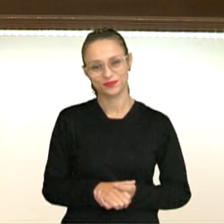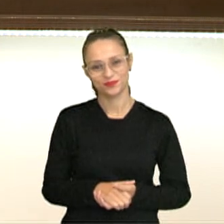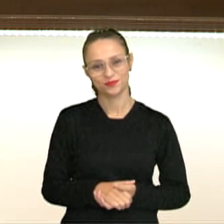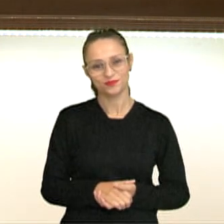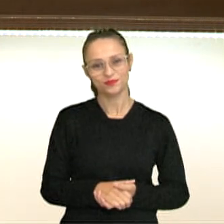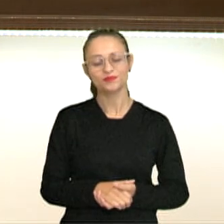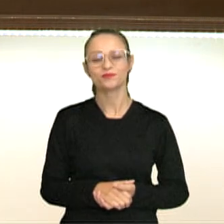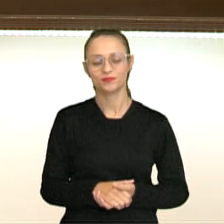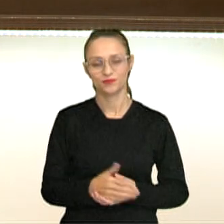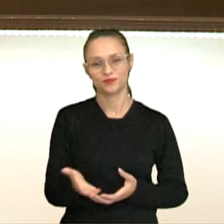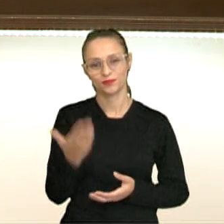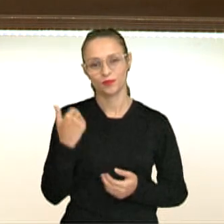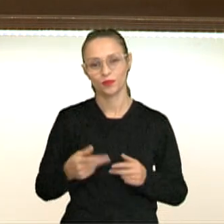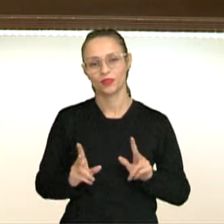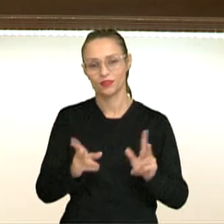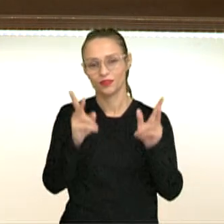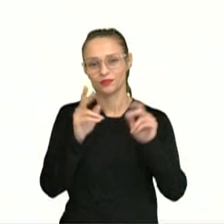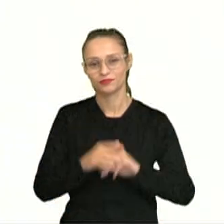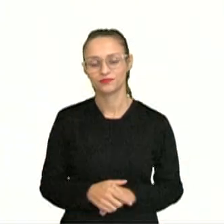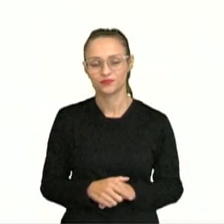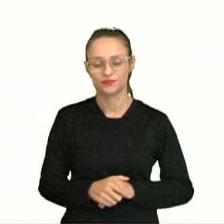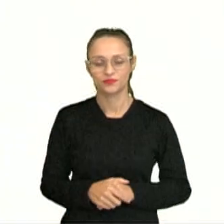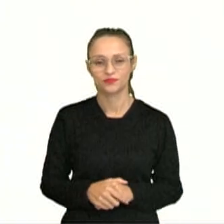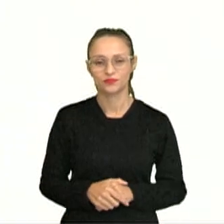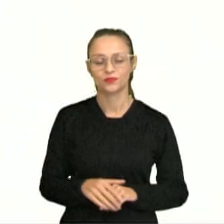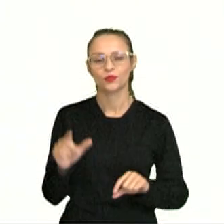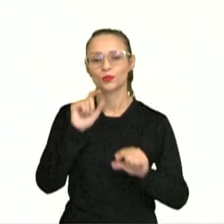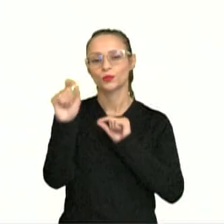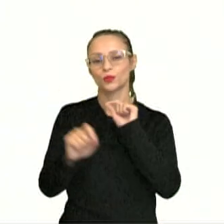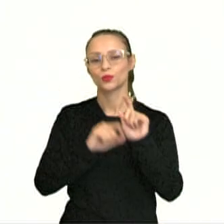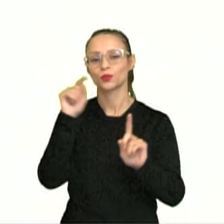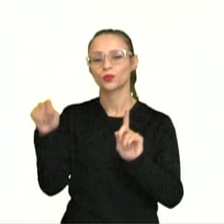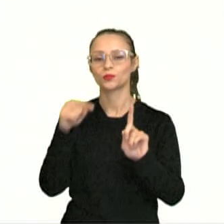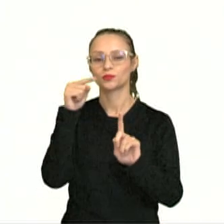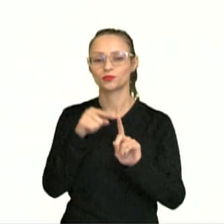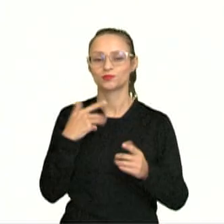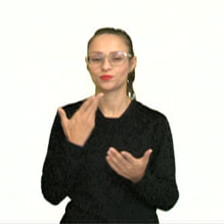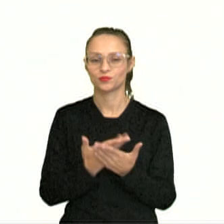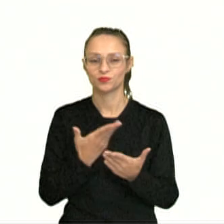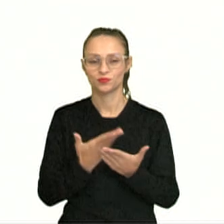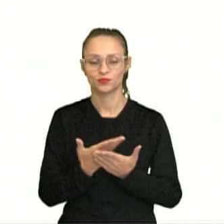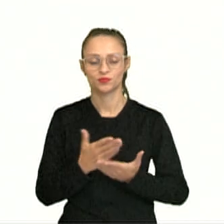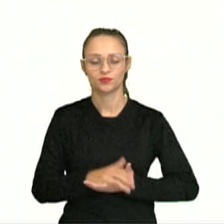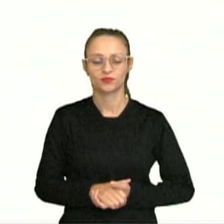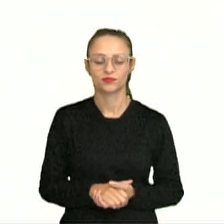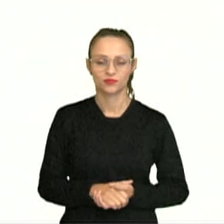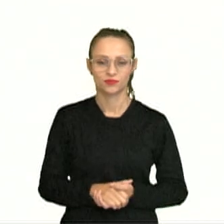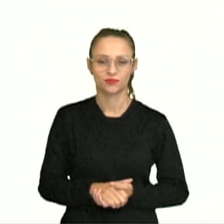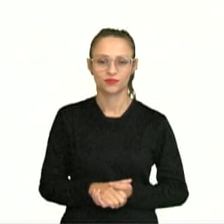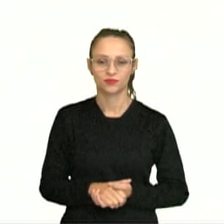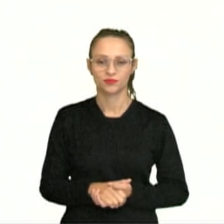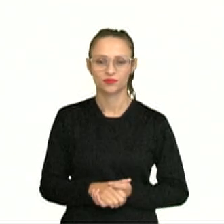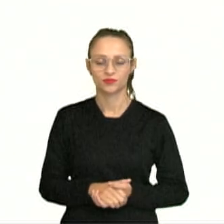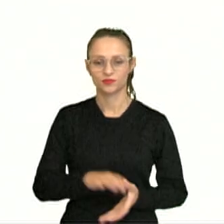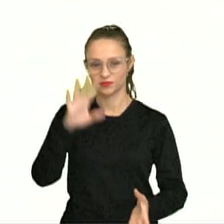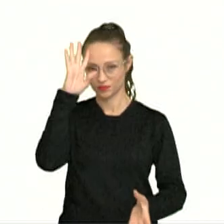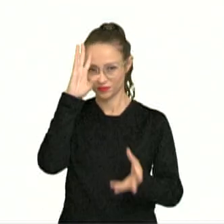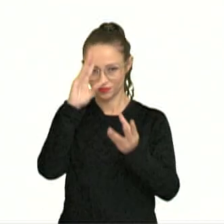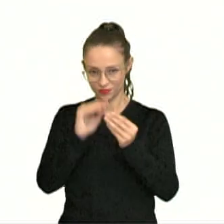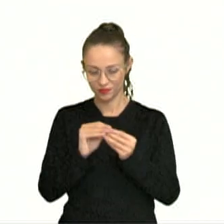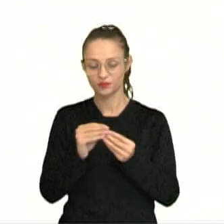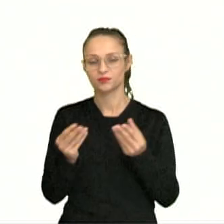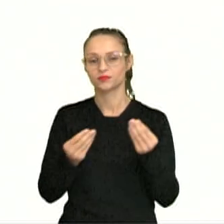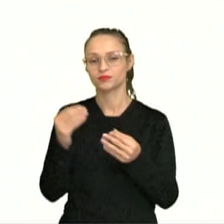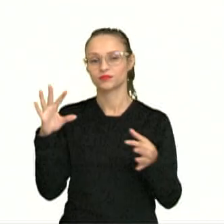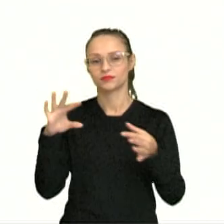Vamos a seguir agora? Quais são os objetivos da nossa aula? Compreender a partir